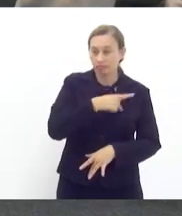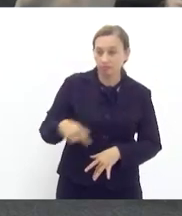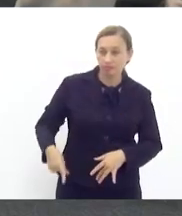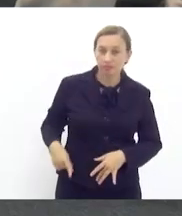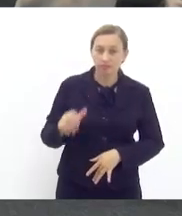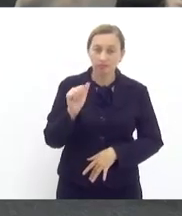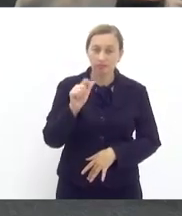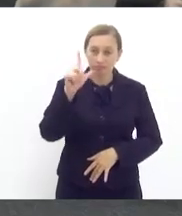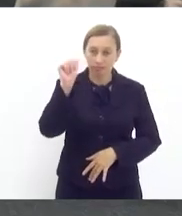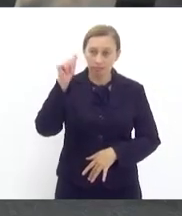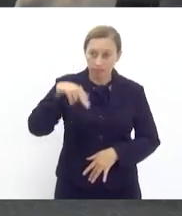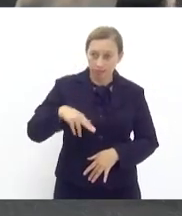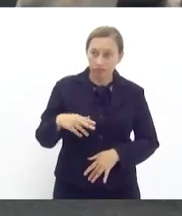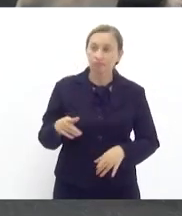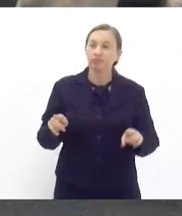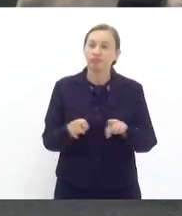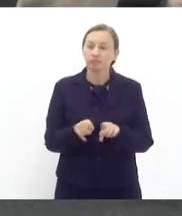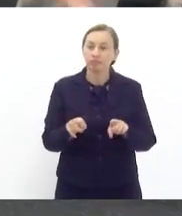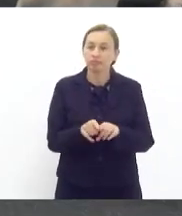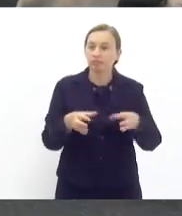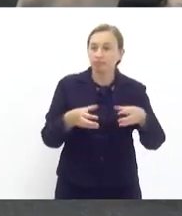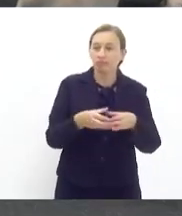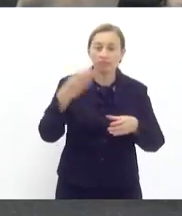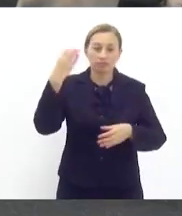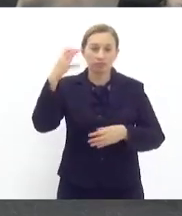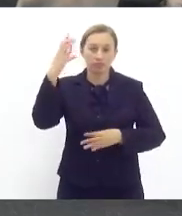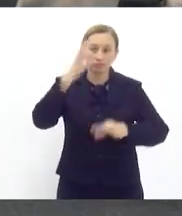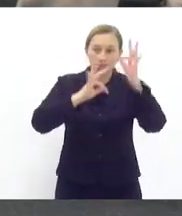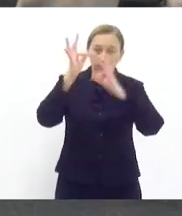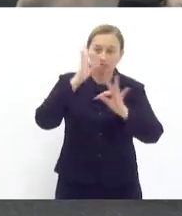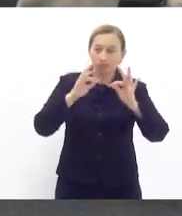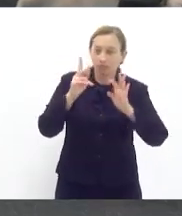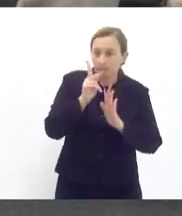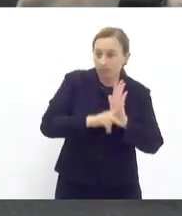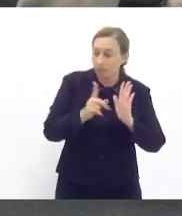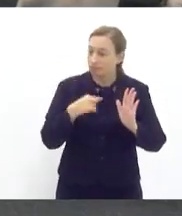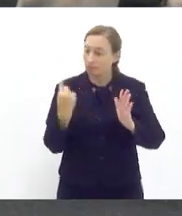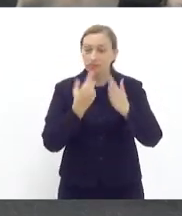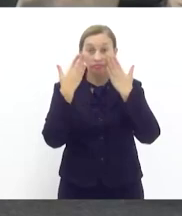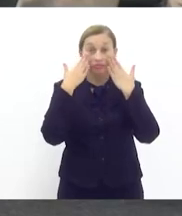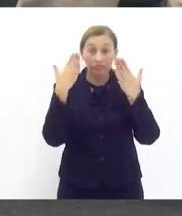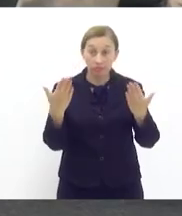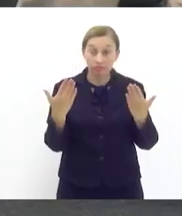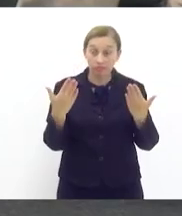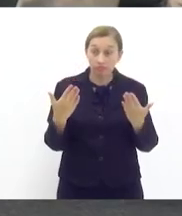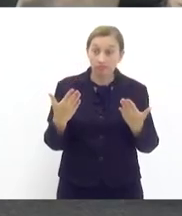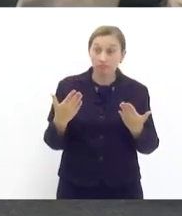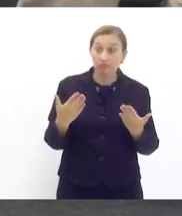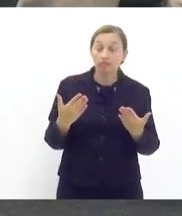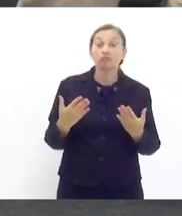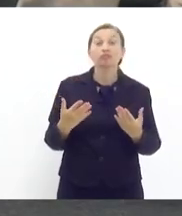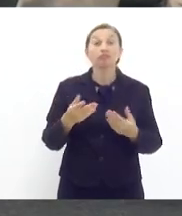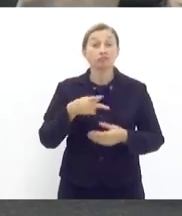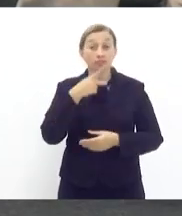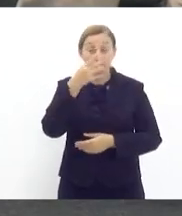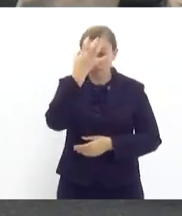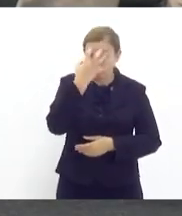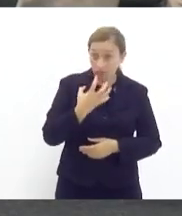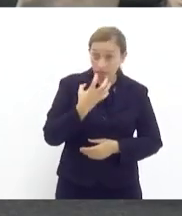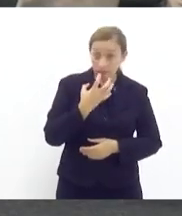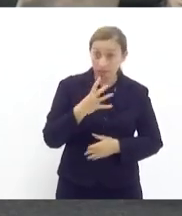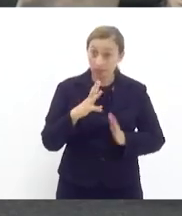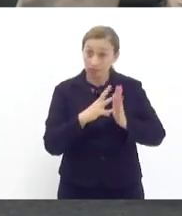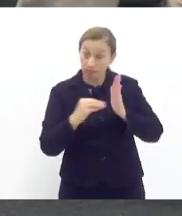coloquei agora no grupo da ciência e tecnologia um projeto que nós apresentamos e que eu vou ser muito franco é um